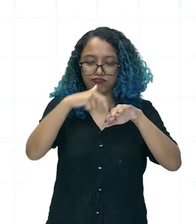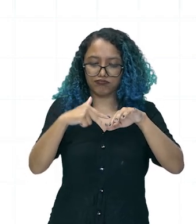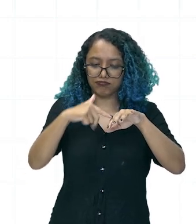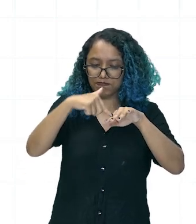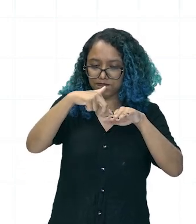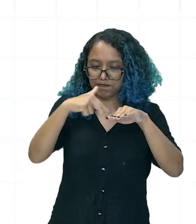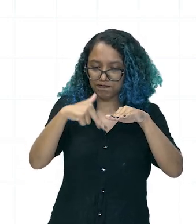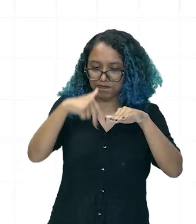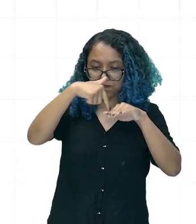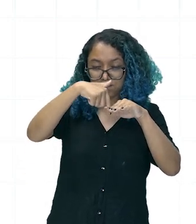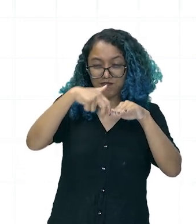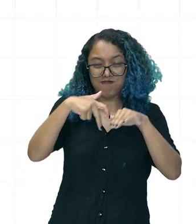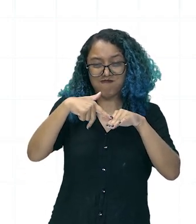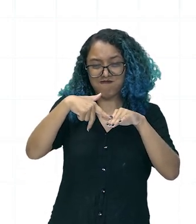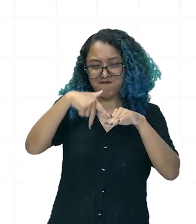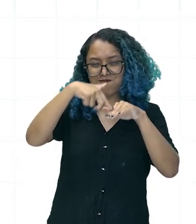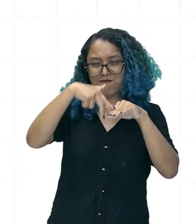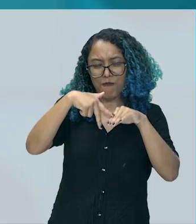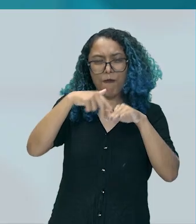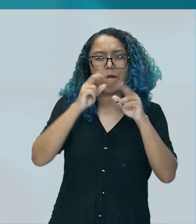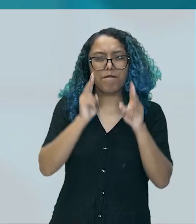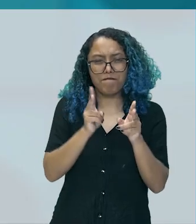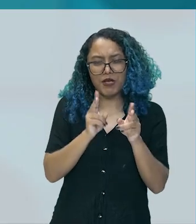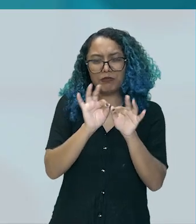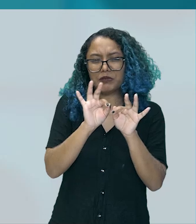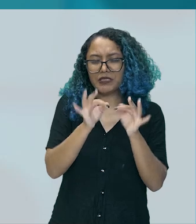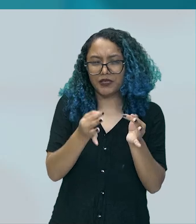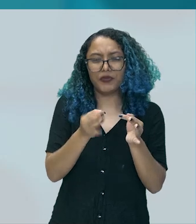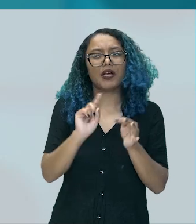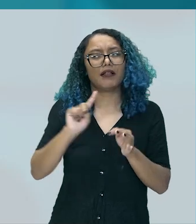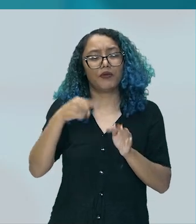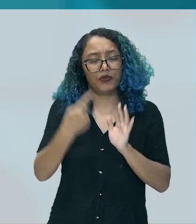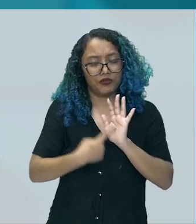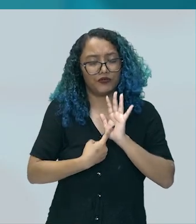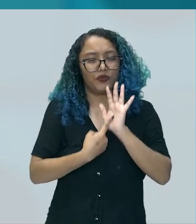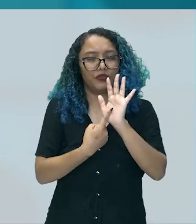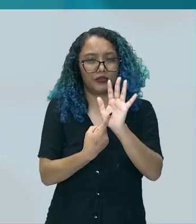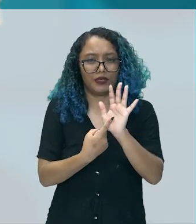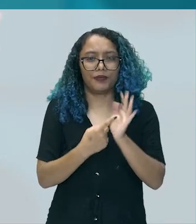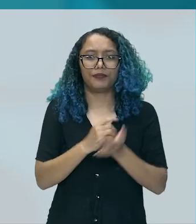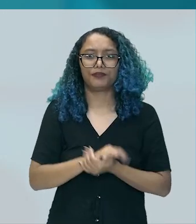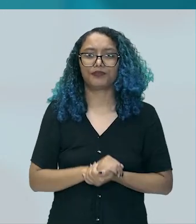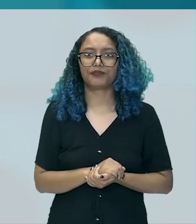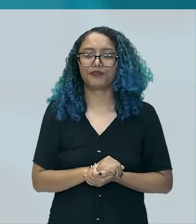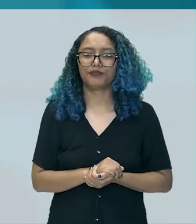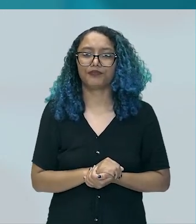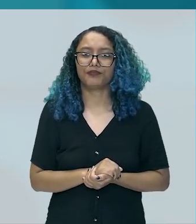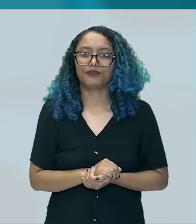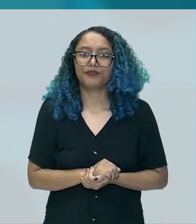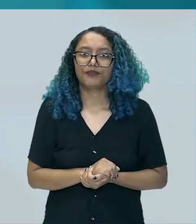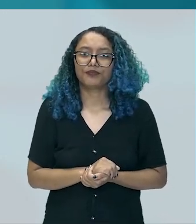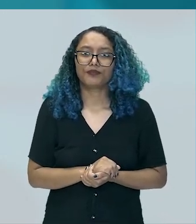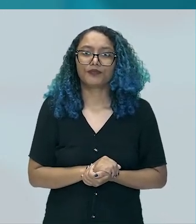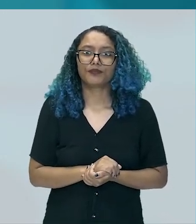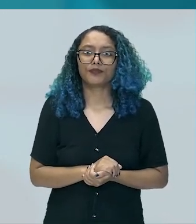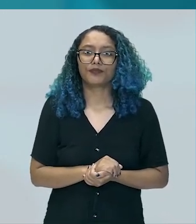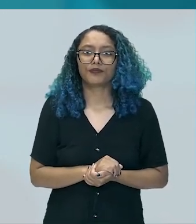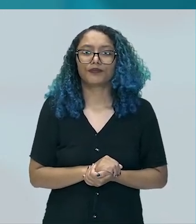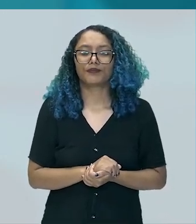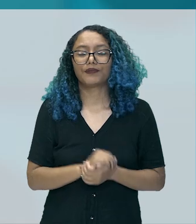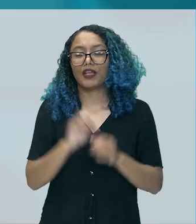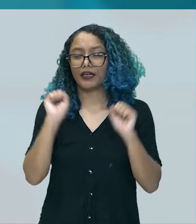juntos, né, eles conseguiram transformar aquilo, tipo, usar o step para fazer uma atividade em uma